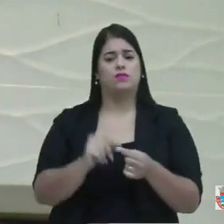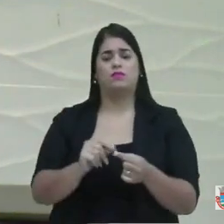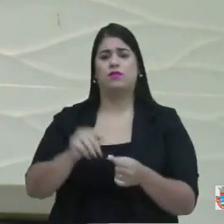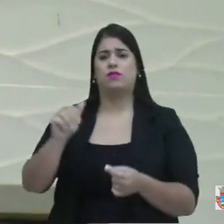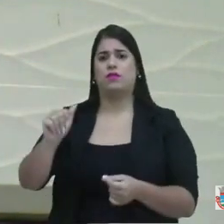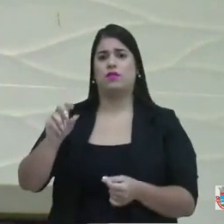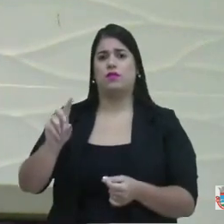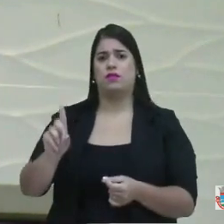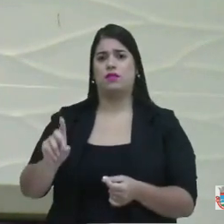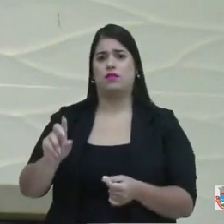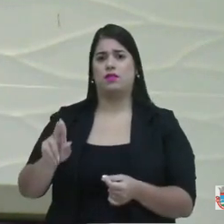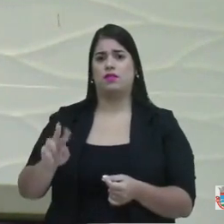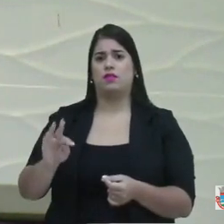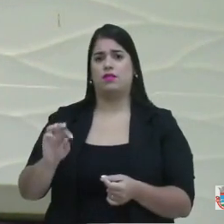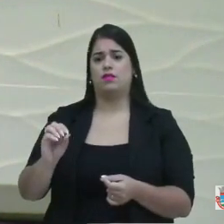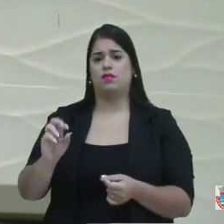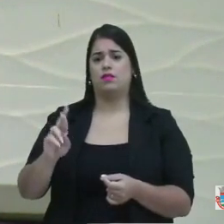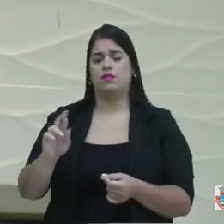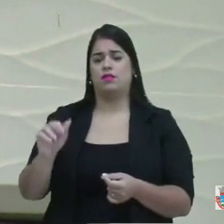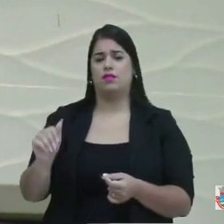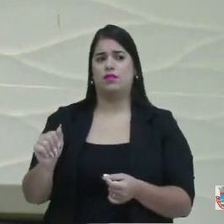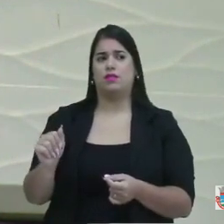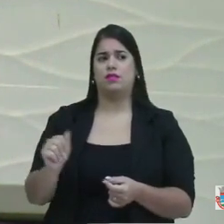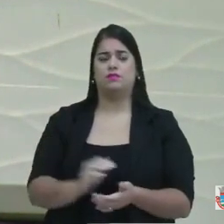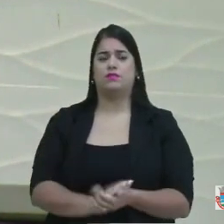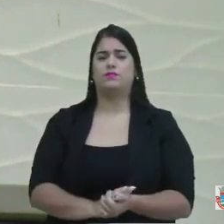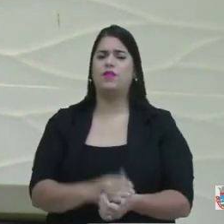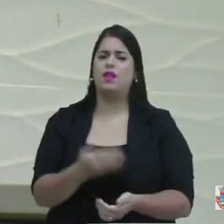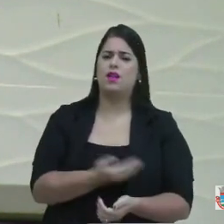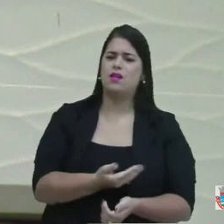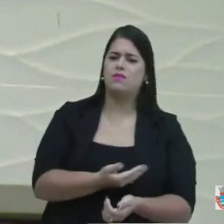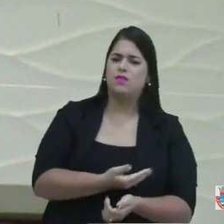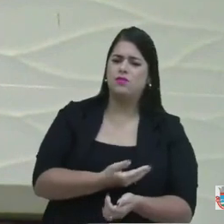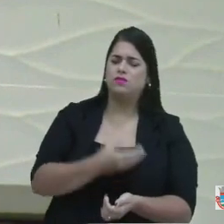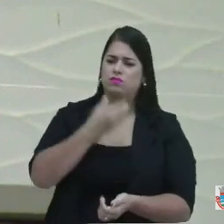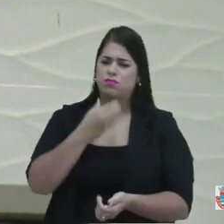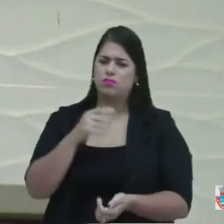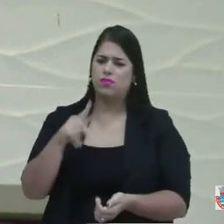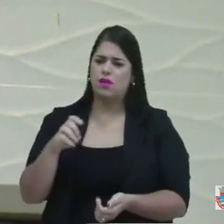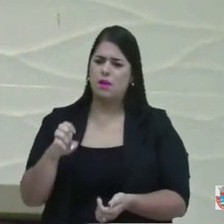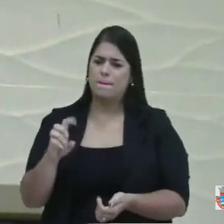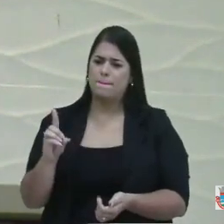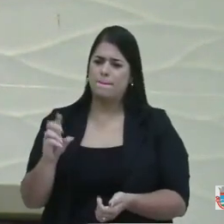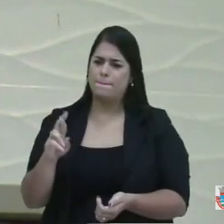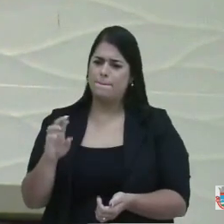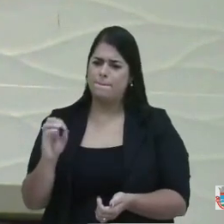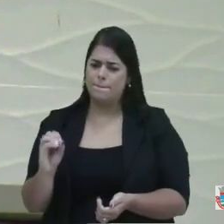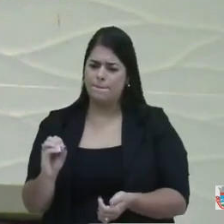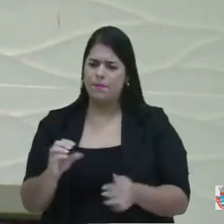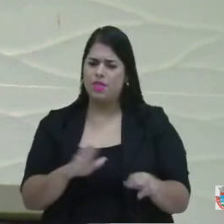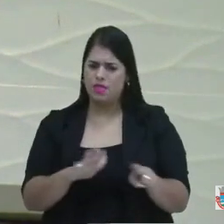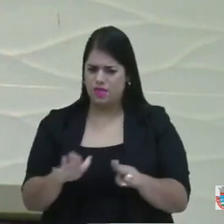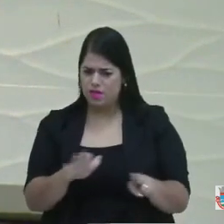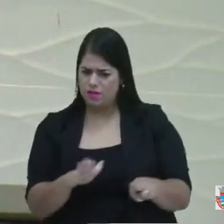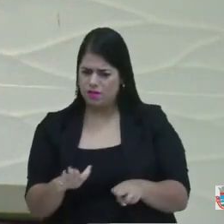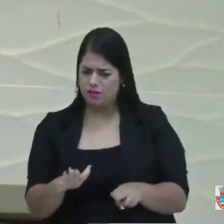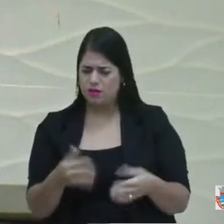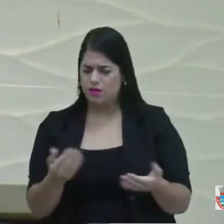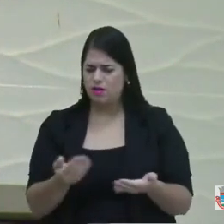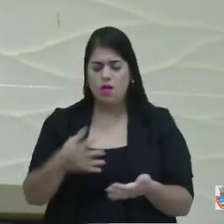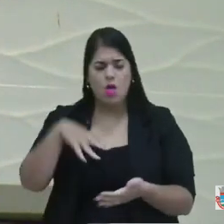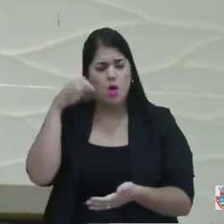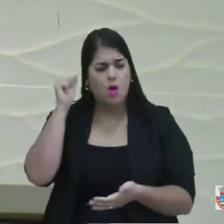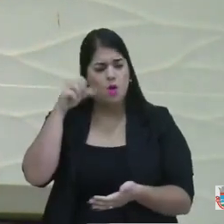estar comentando isso aqui, meu amigo Pedro Carreteiro, e demais vereadores, porque eu não precisava. Essa semana mesmo, eu